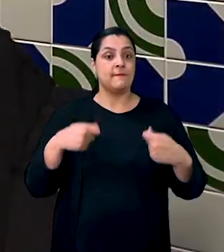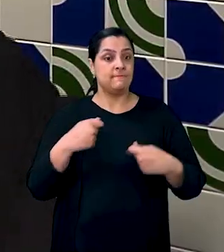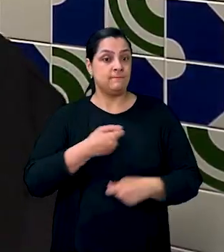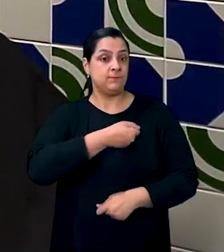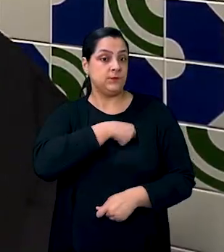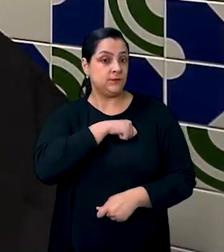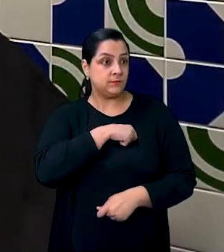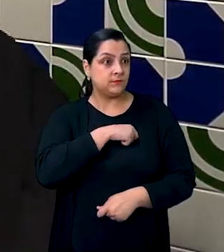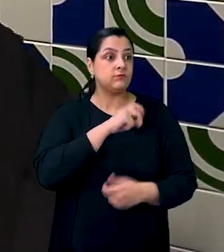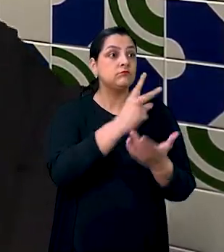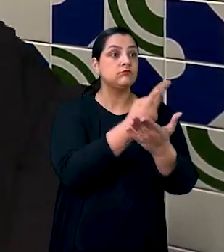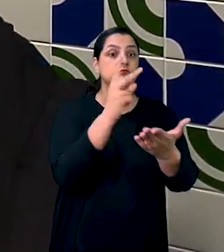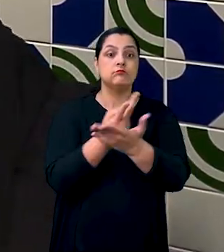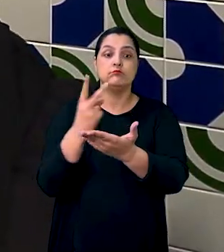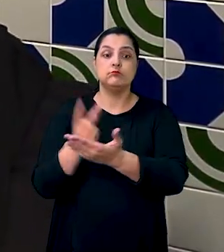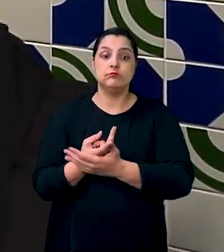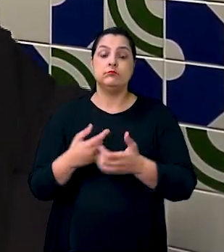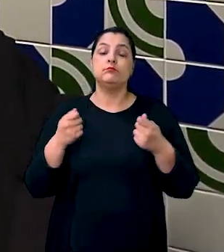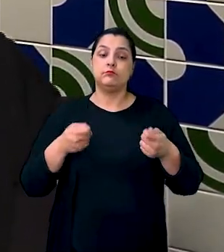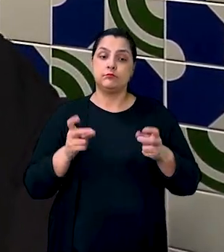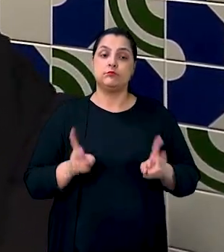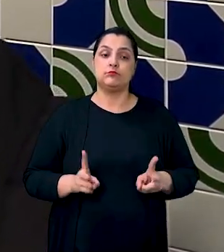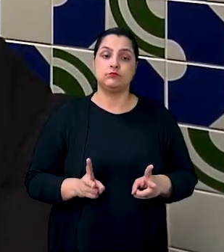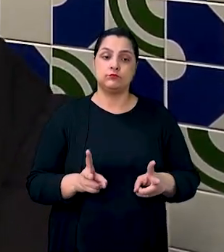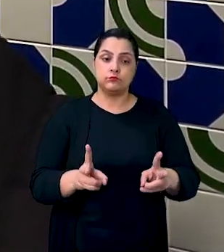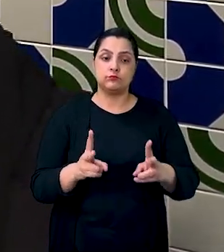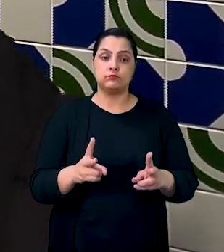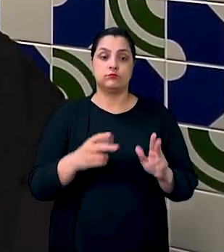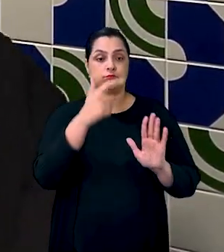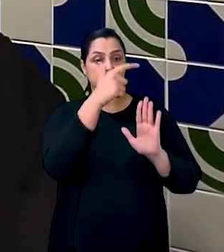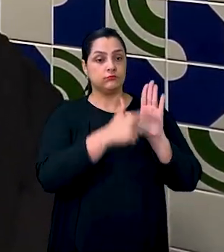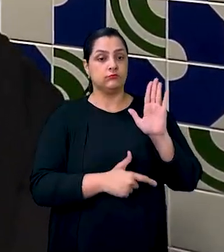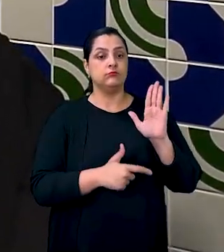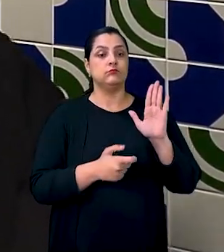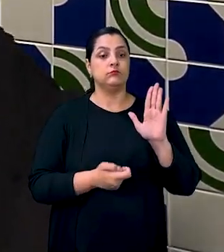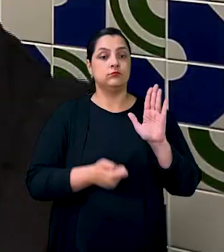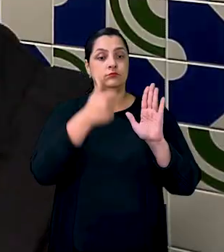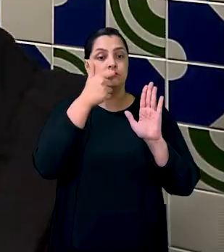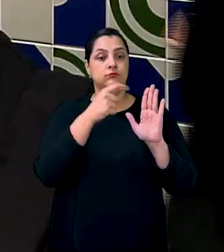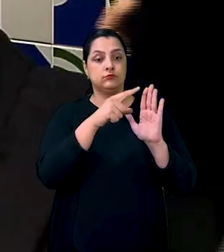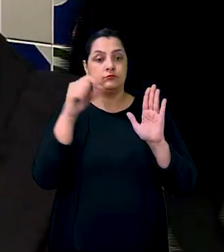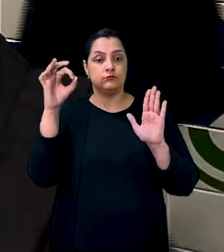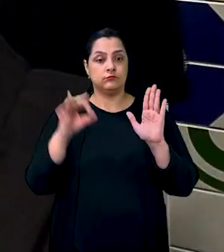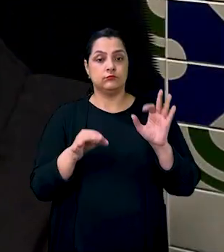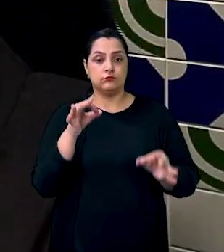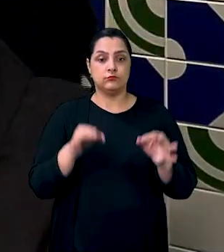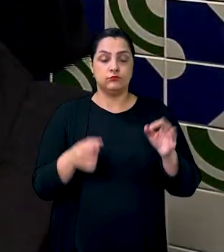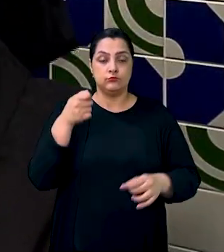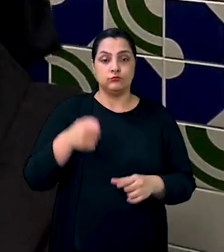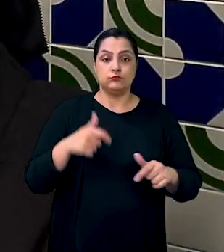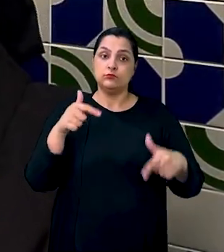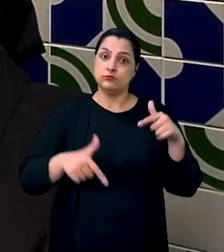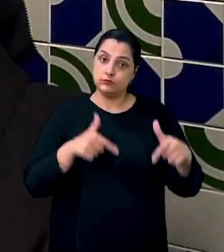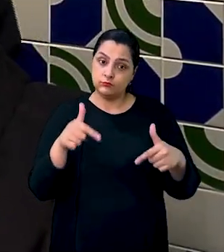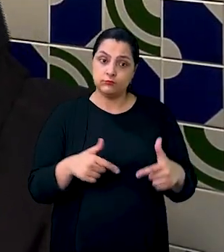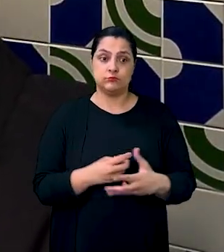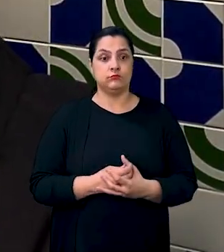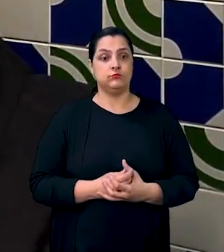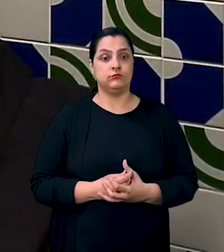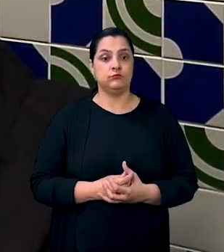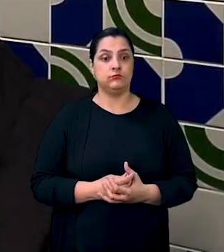ser fiscalizados, enfrentados justamente para manter a boa imagem da quase totalidade dos juízes do